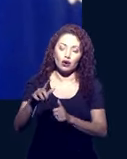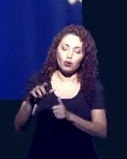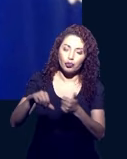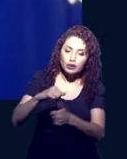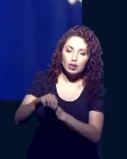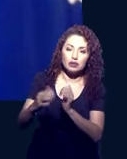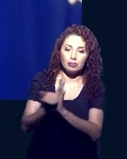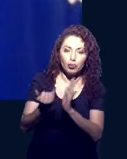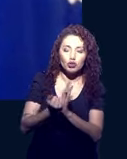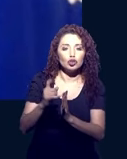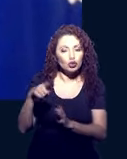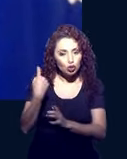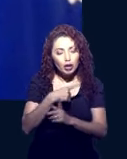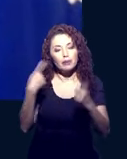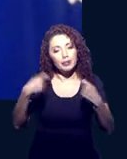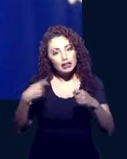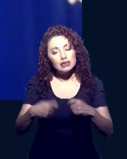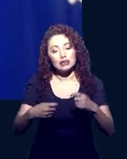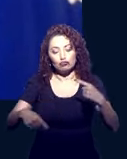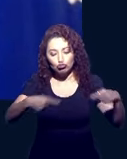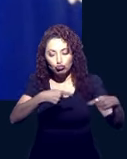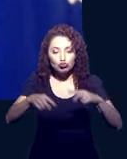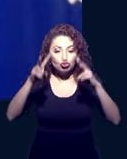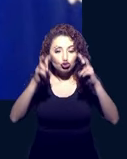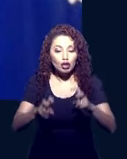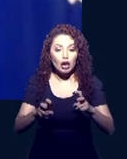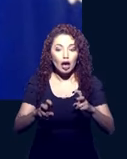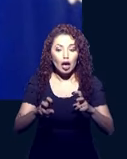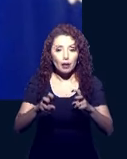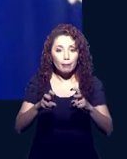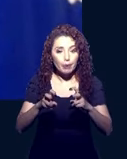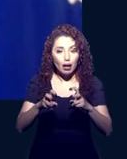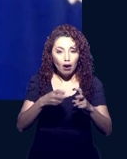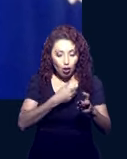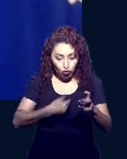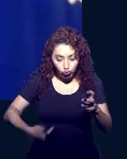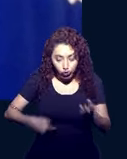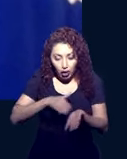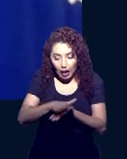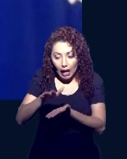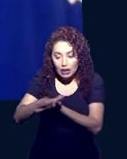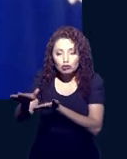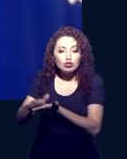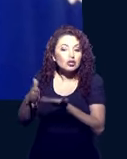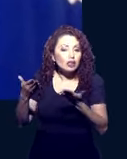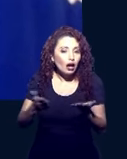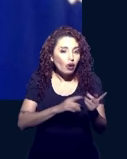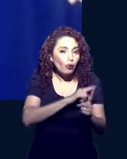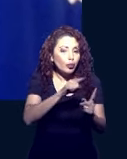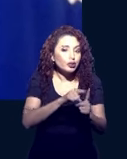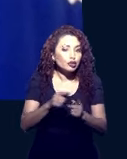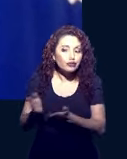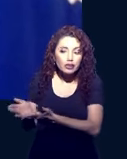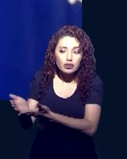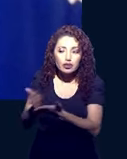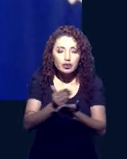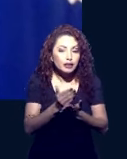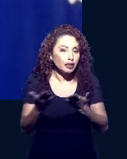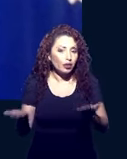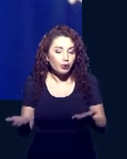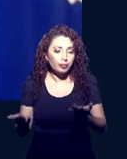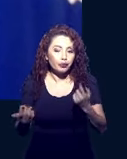tópico específico eh sobre gasto público que é a finalidade de uma arrecadação Ou seja a qualidade do gasto público e o tamanho do